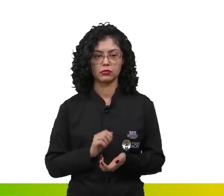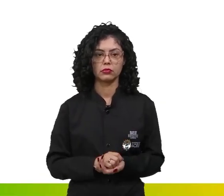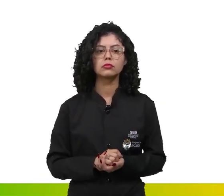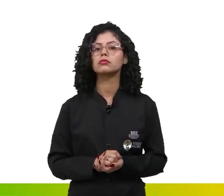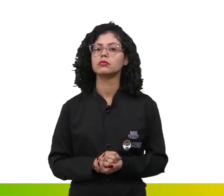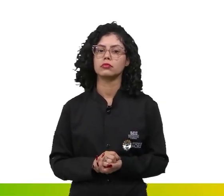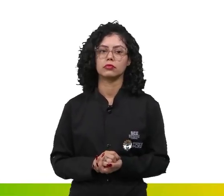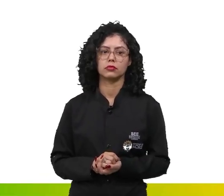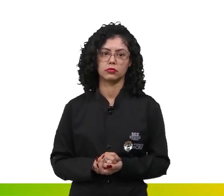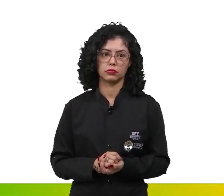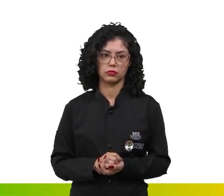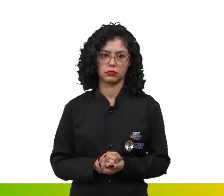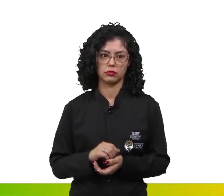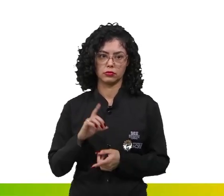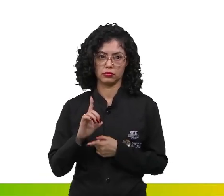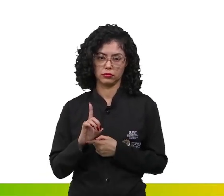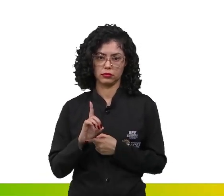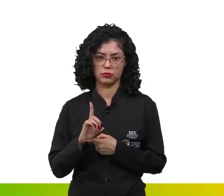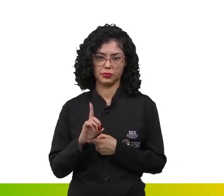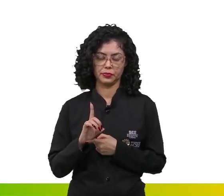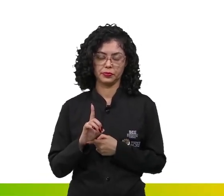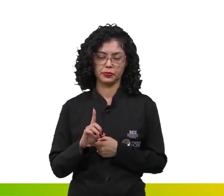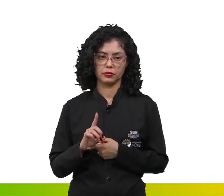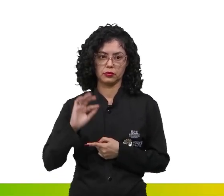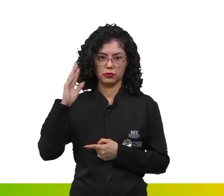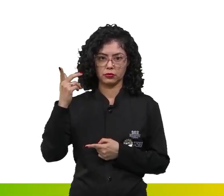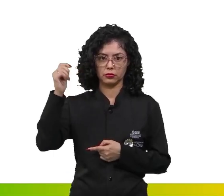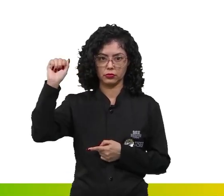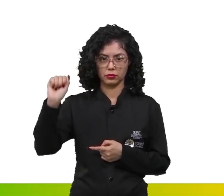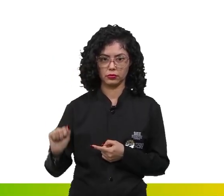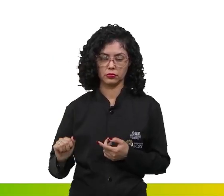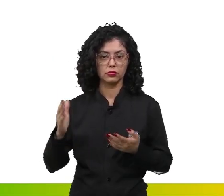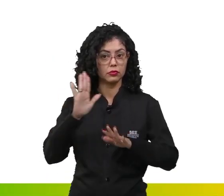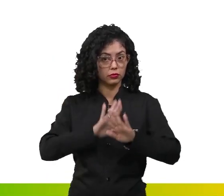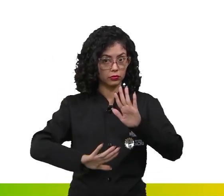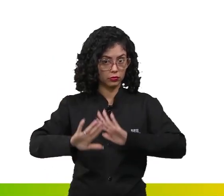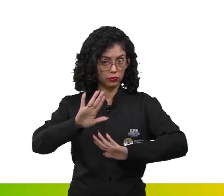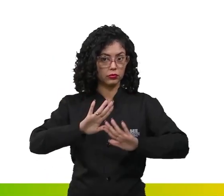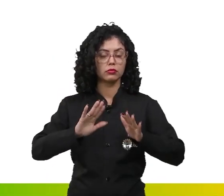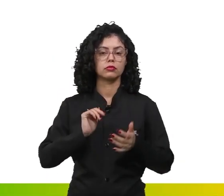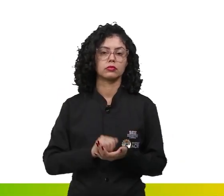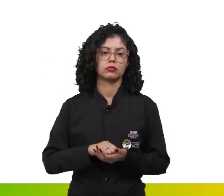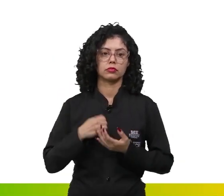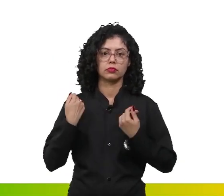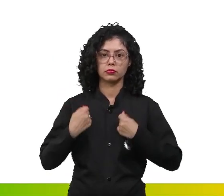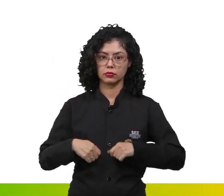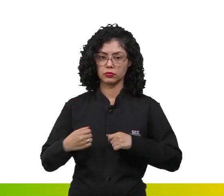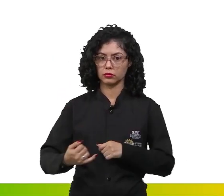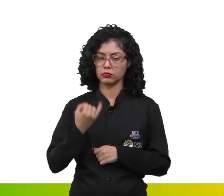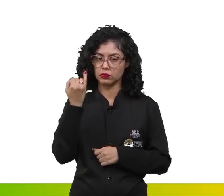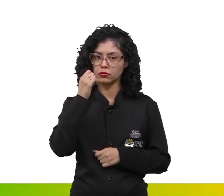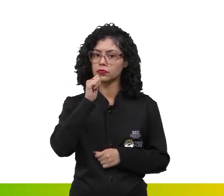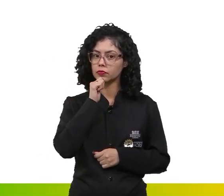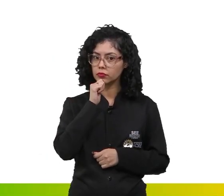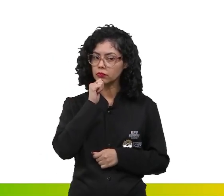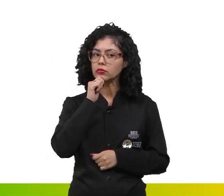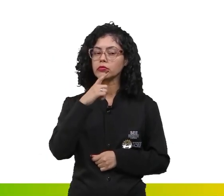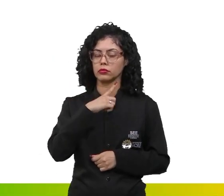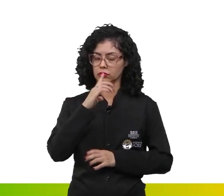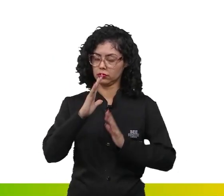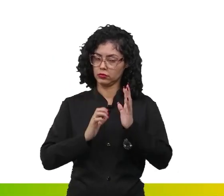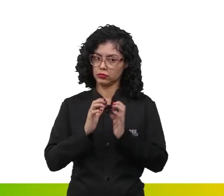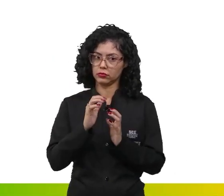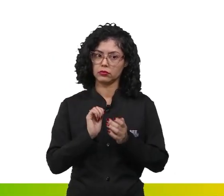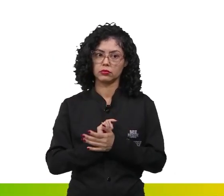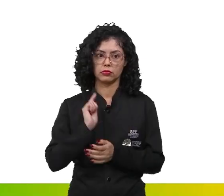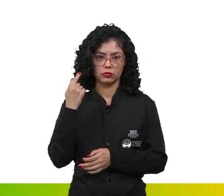né? Letra D, África do Sul. Muito cuidado. É importante fazer essa observação porque tem gente que